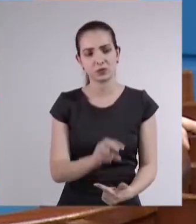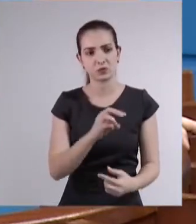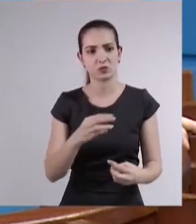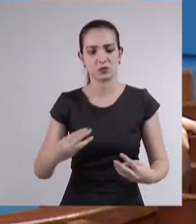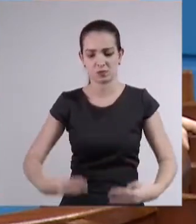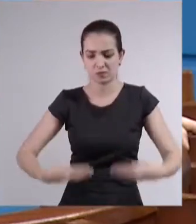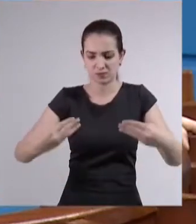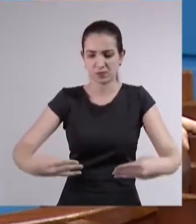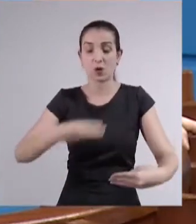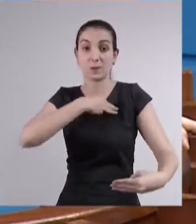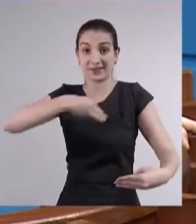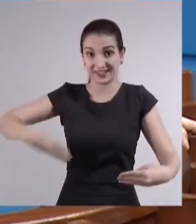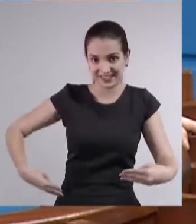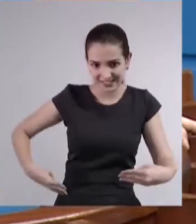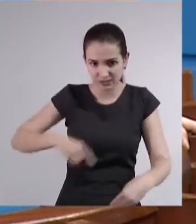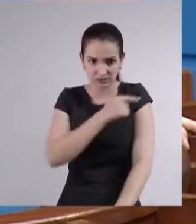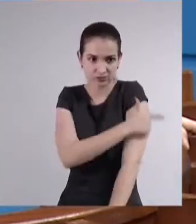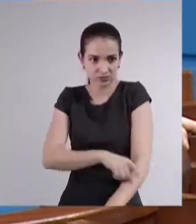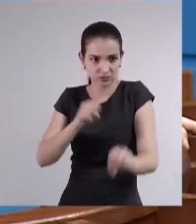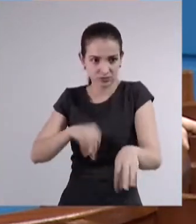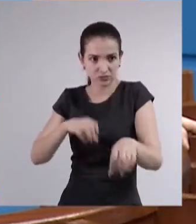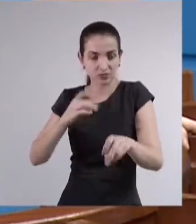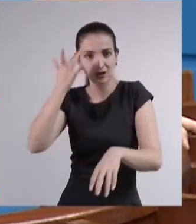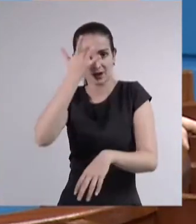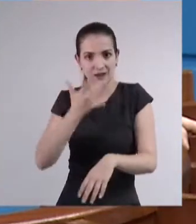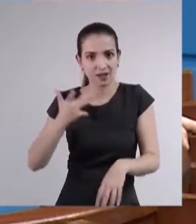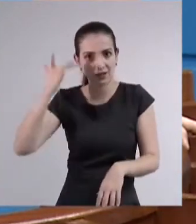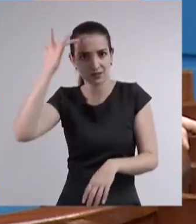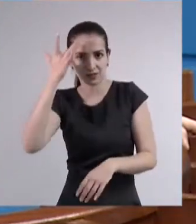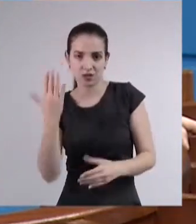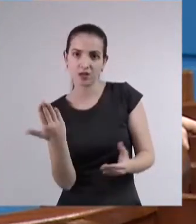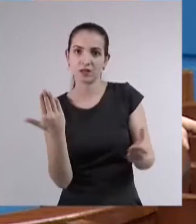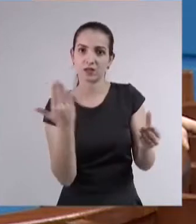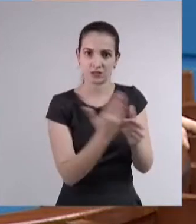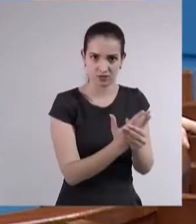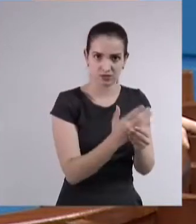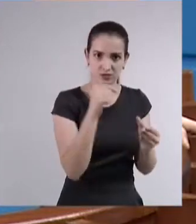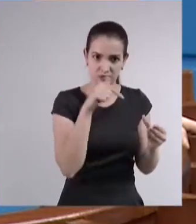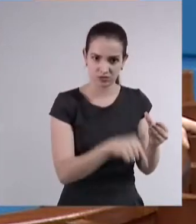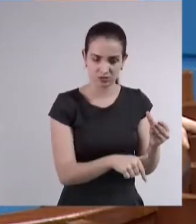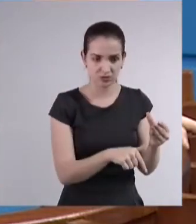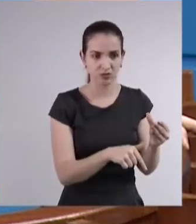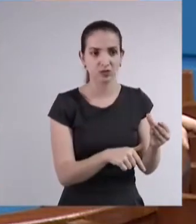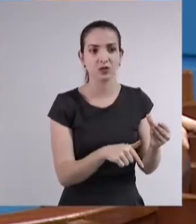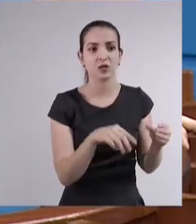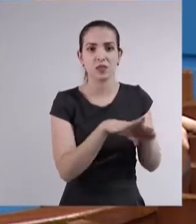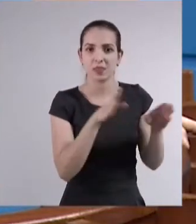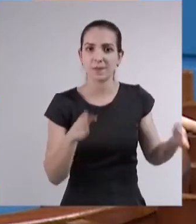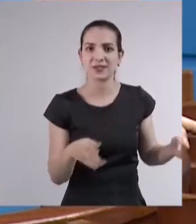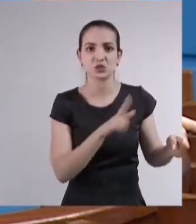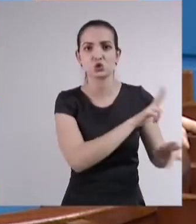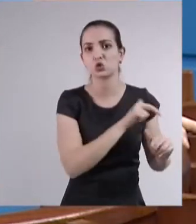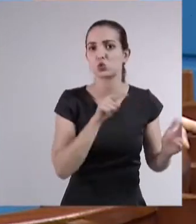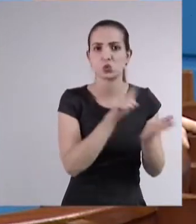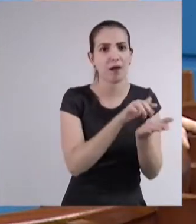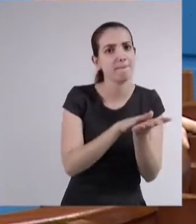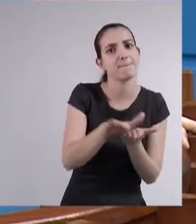ministro da Educação, Fernando Haddad, ficou na mesa dele, nunca foi impressa, nunca chegou numa